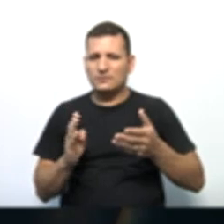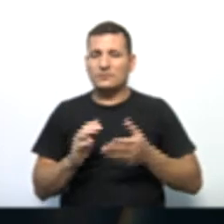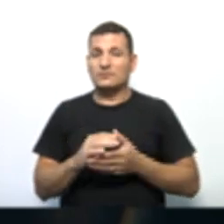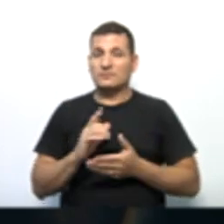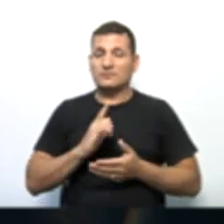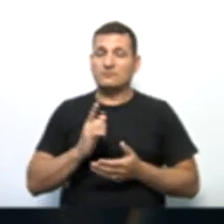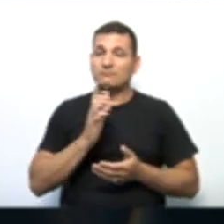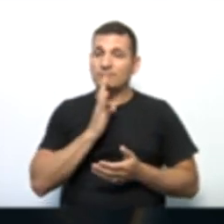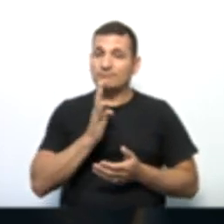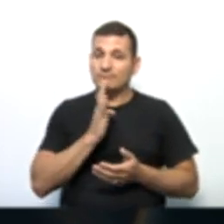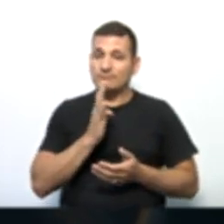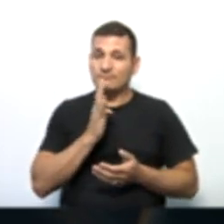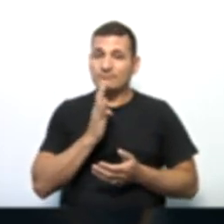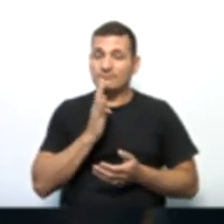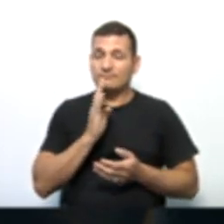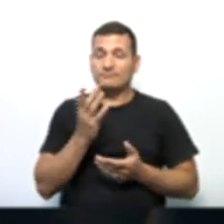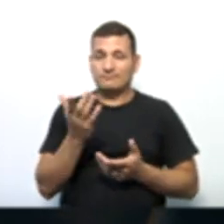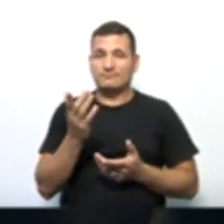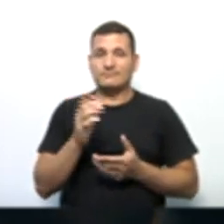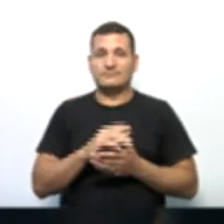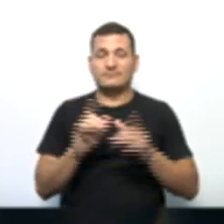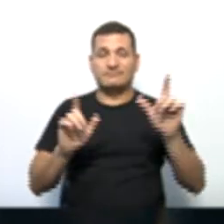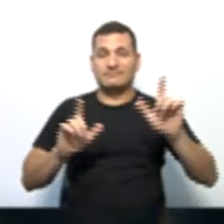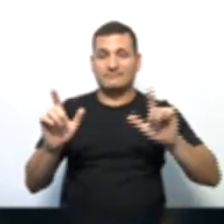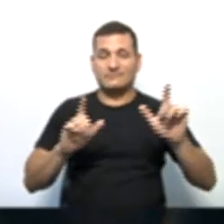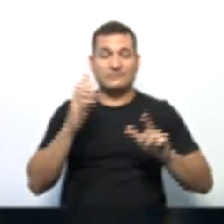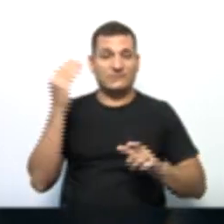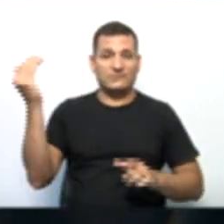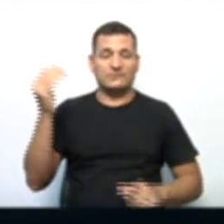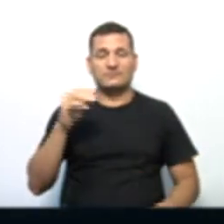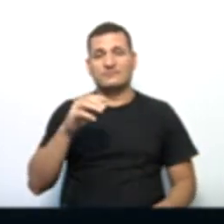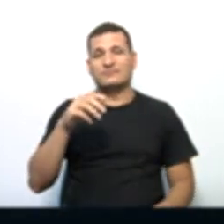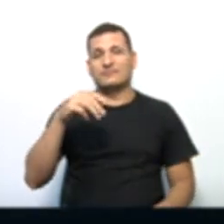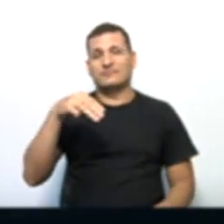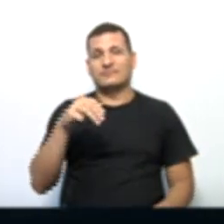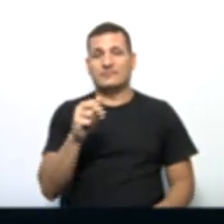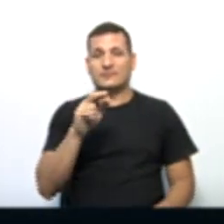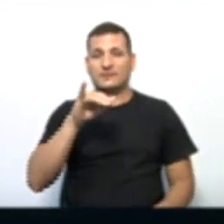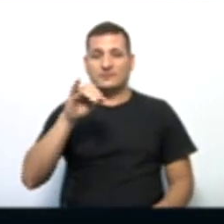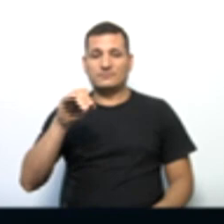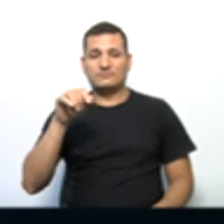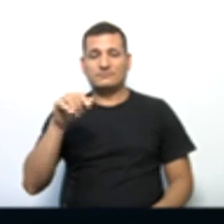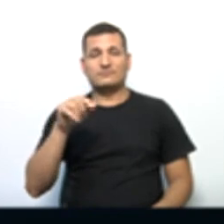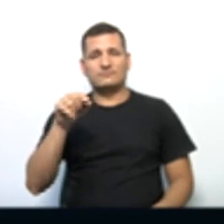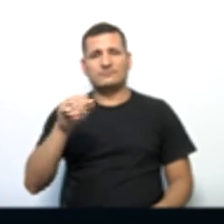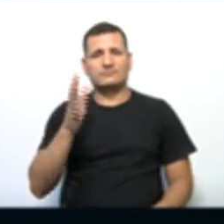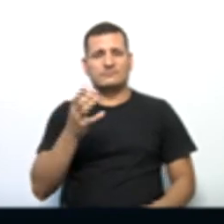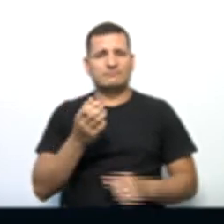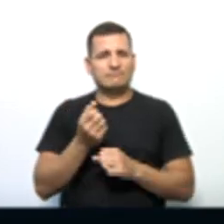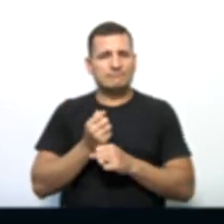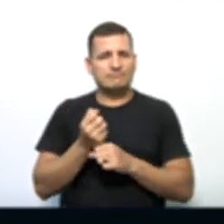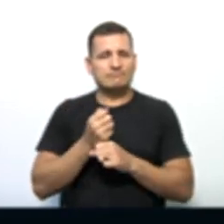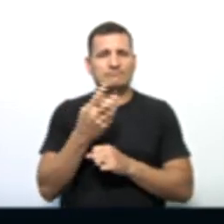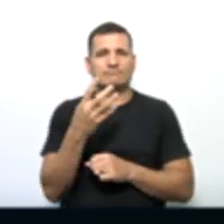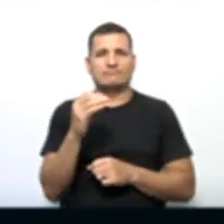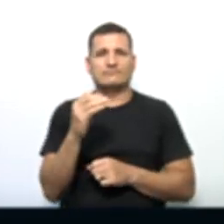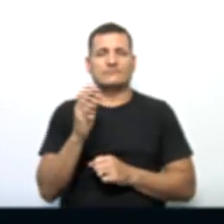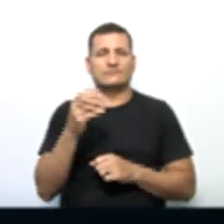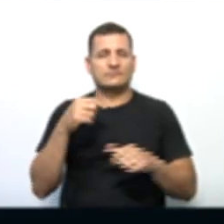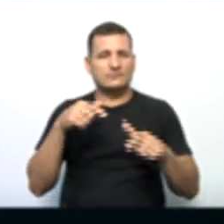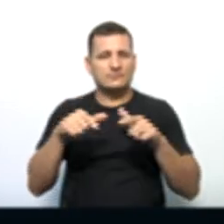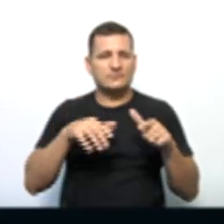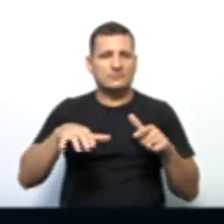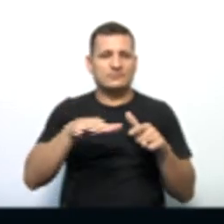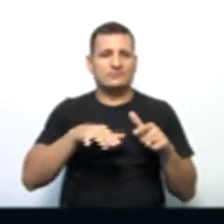muito conhecido da mídia, inclusive, que é o professor Mário Sérgio Cortella. Ele trabalha há quase 40 anos nessa área, ele tem